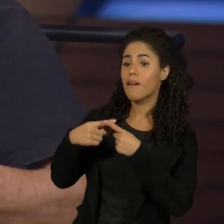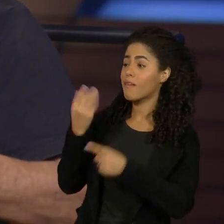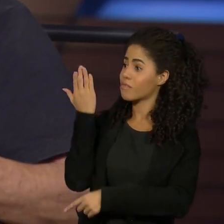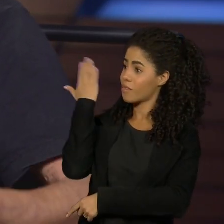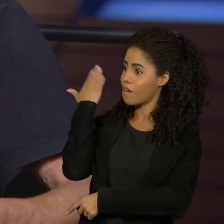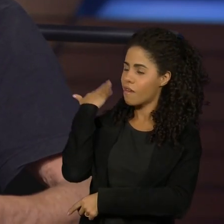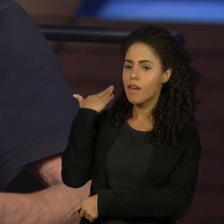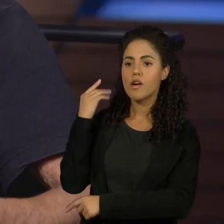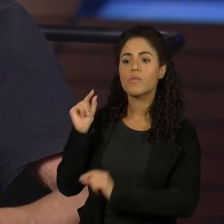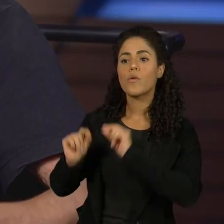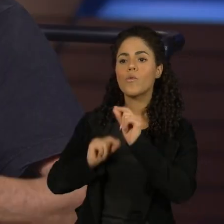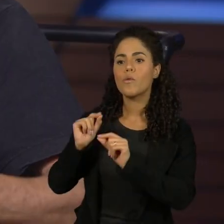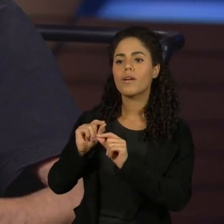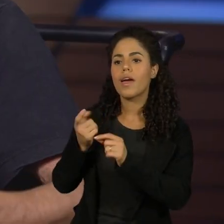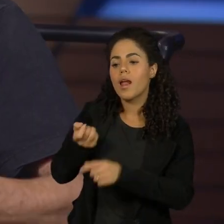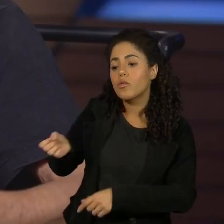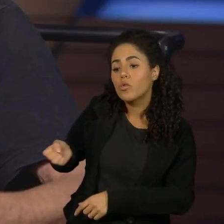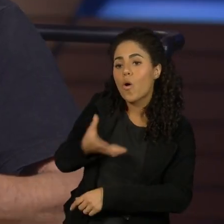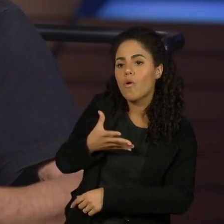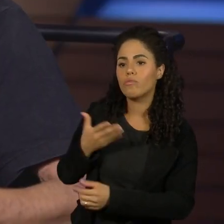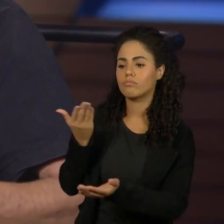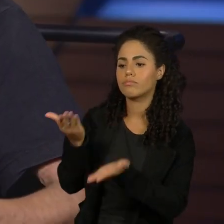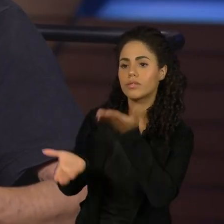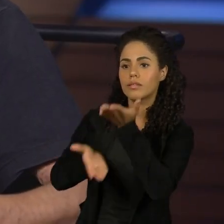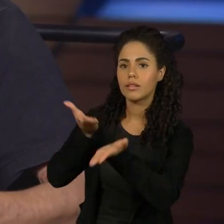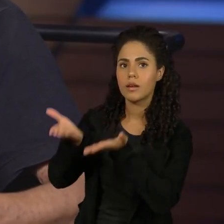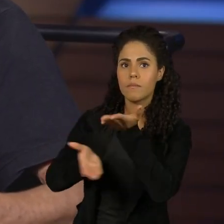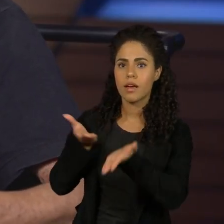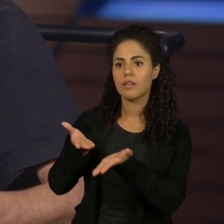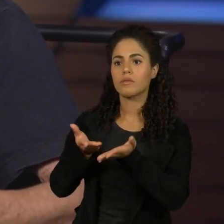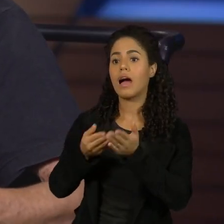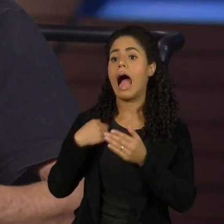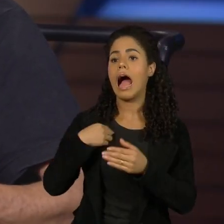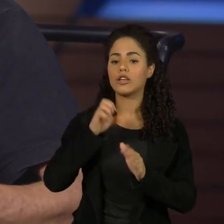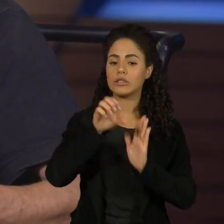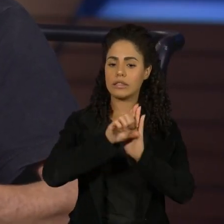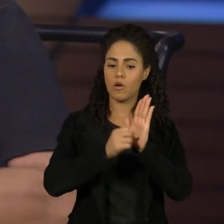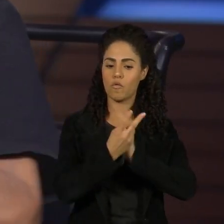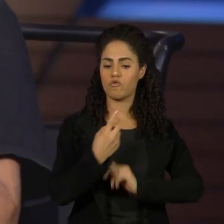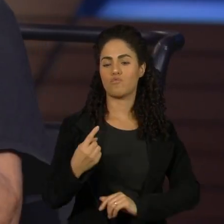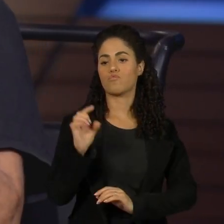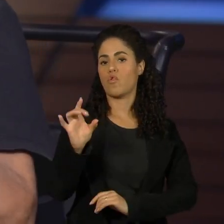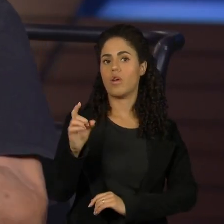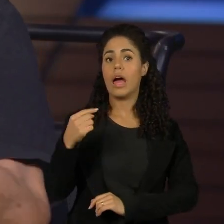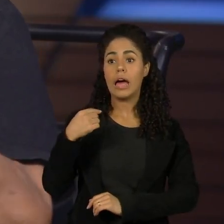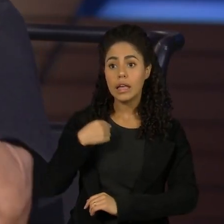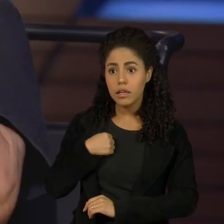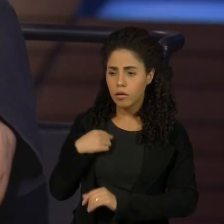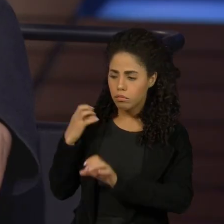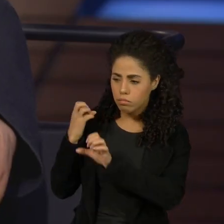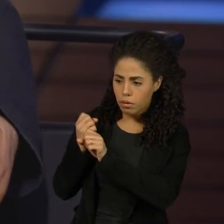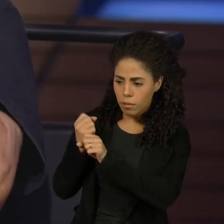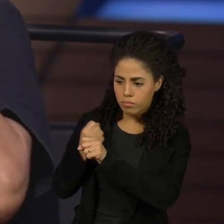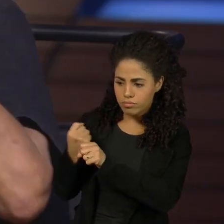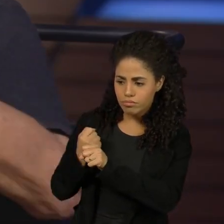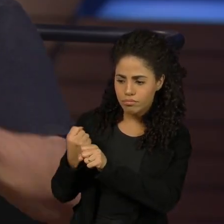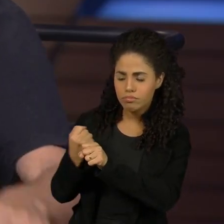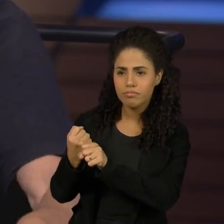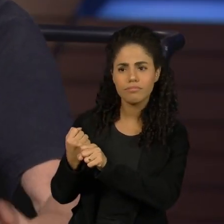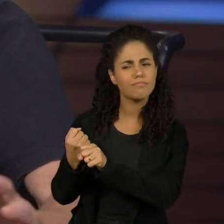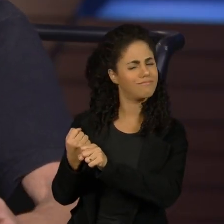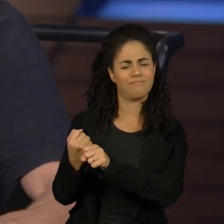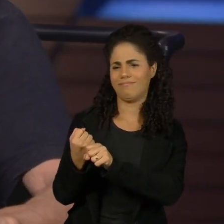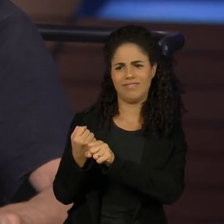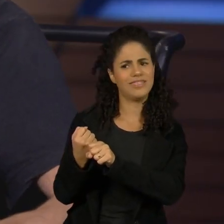era consenso da medicina que qualquer tratamento só sairia no século XXI, né? Eu fiz as continhas, falei, vamos abreviar